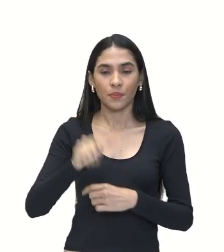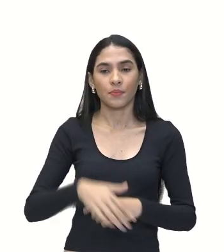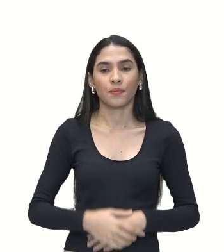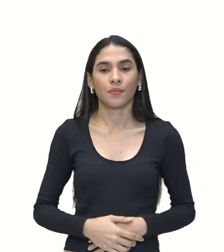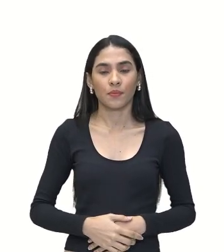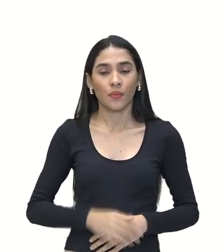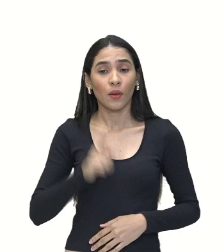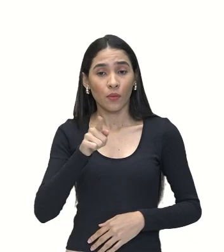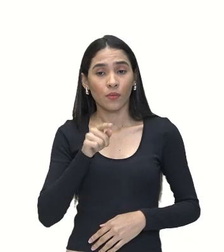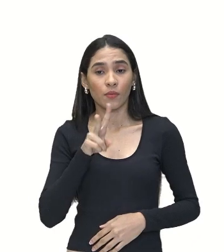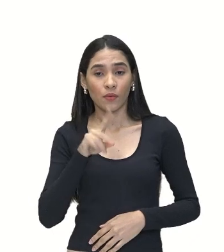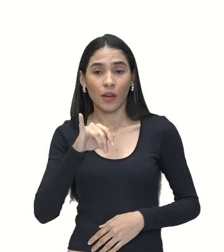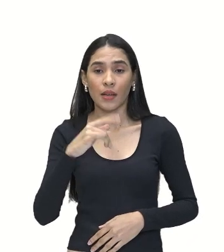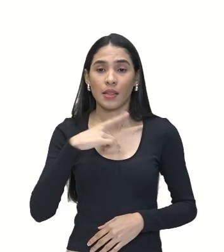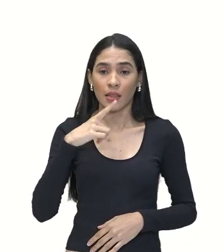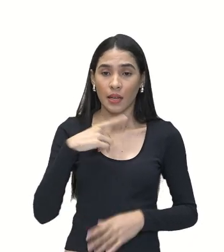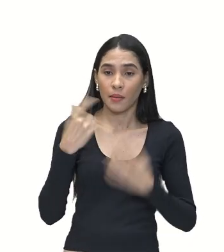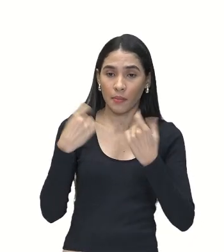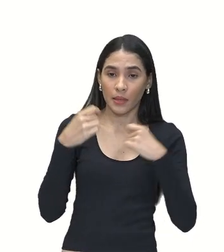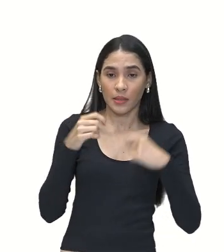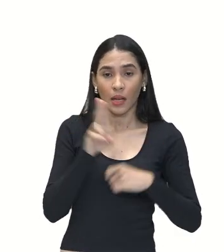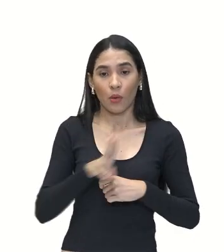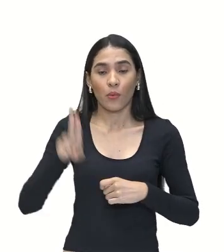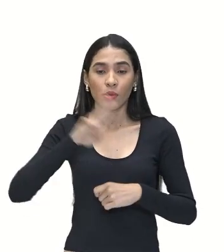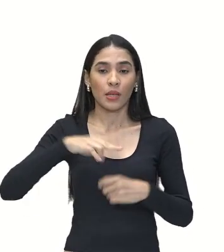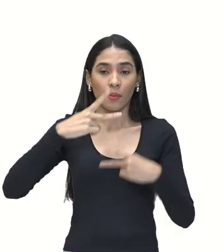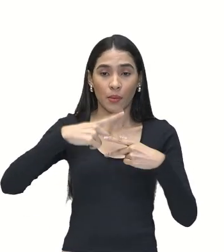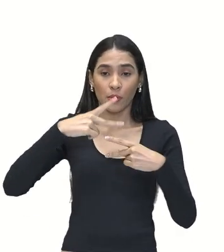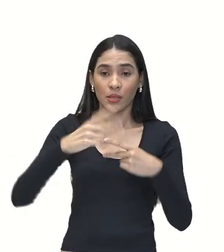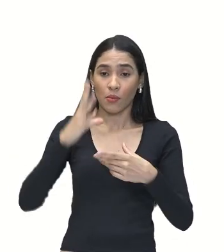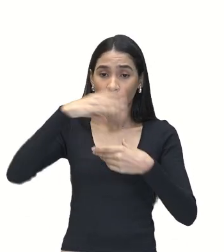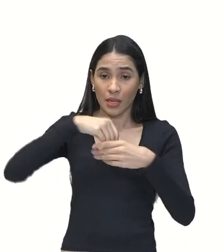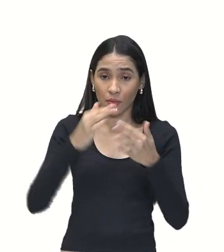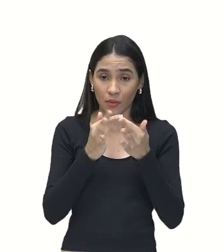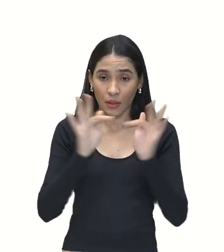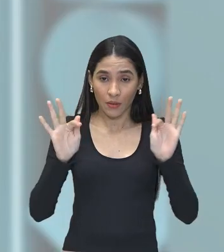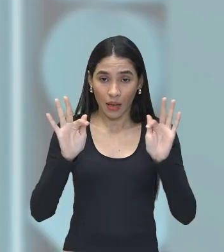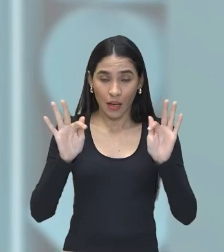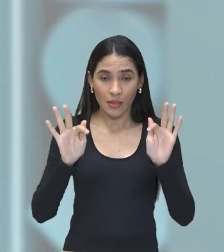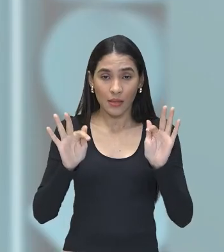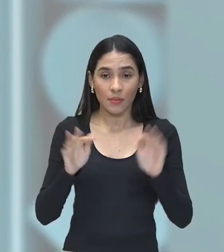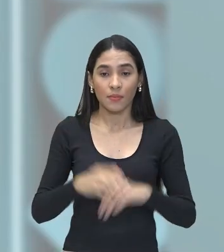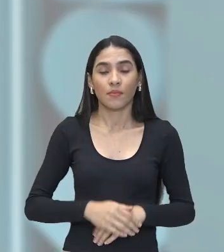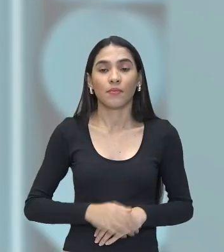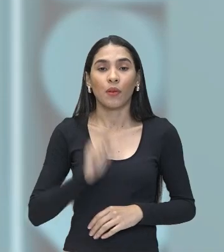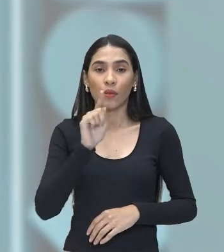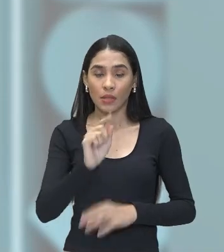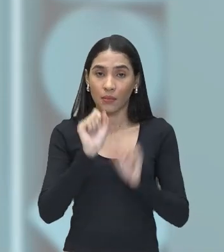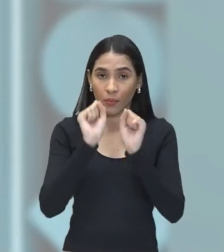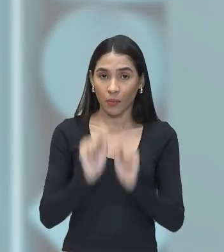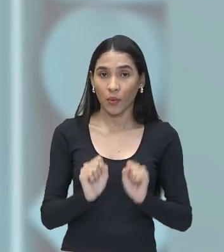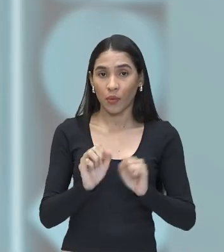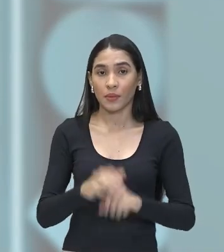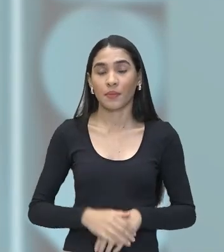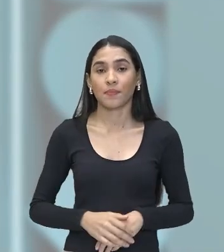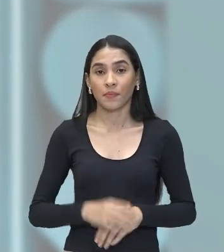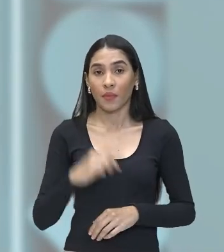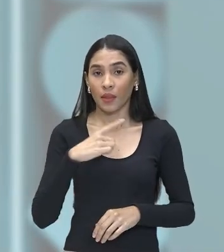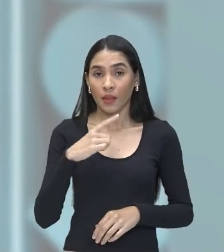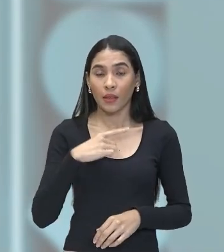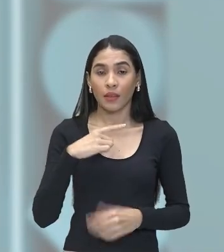você vai ter que fazer o uso da preposição a para que você possa aí ter